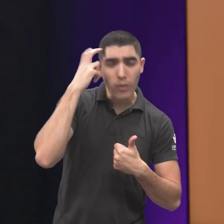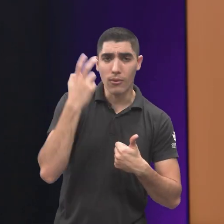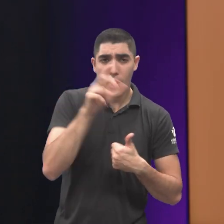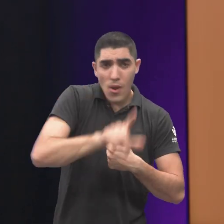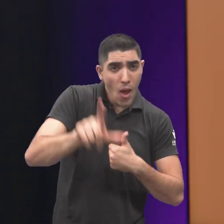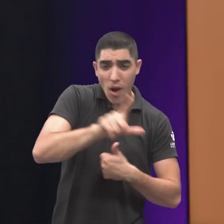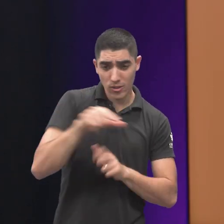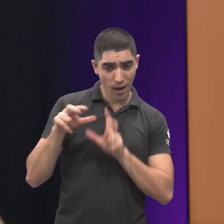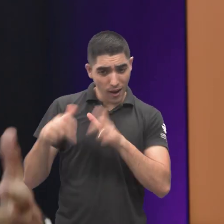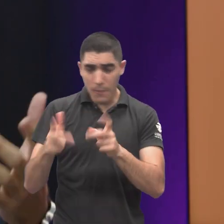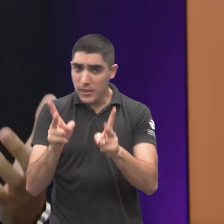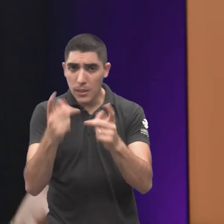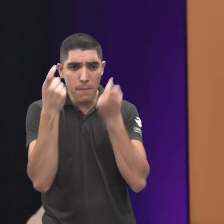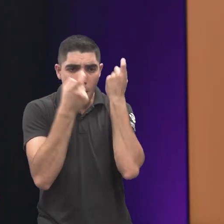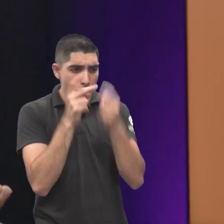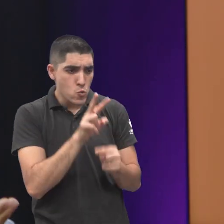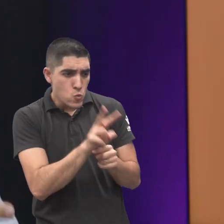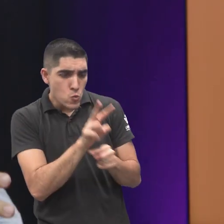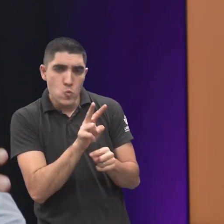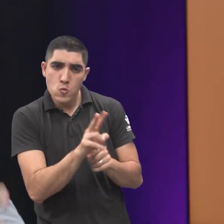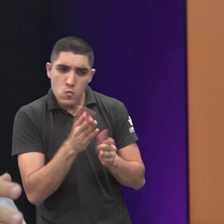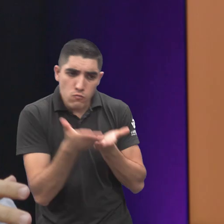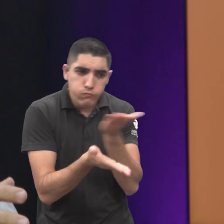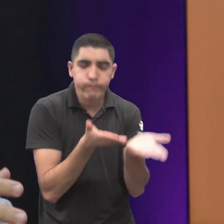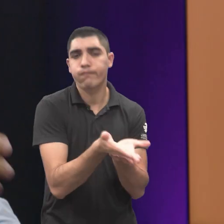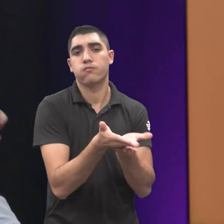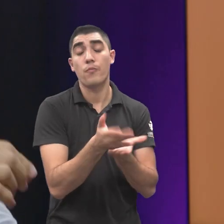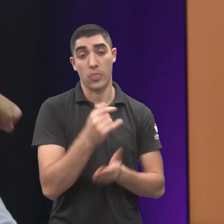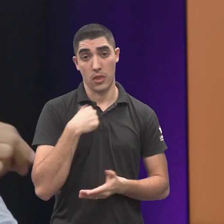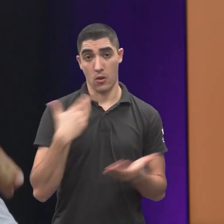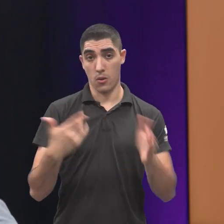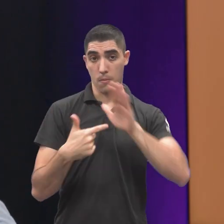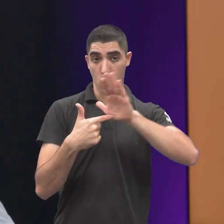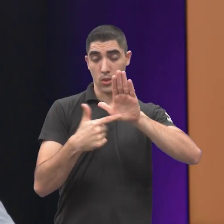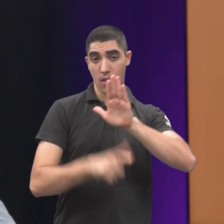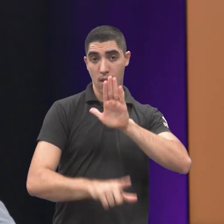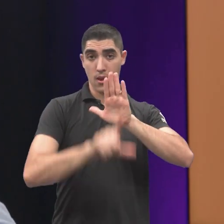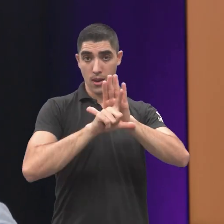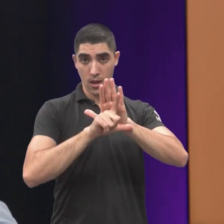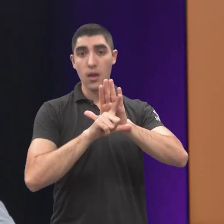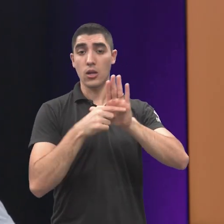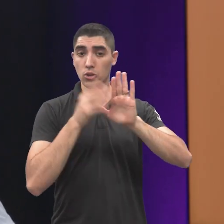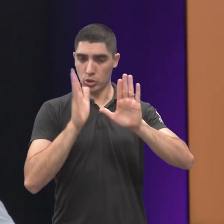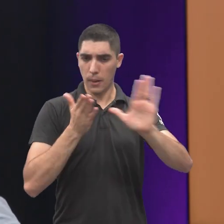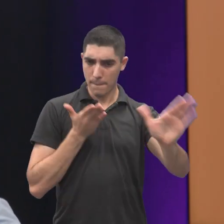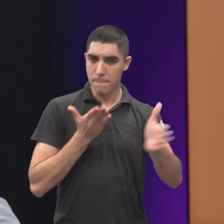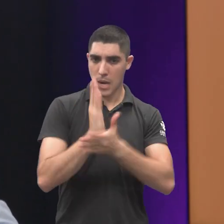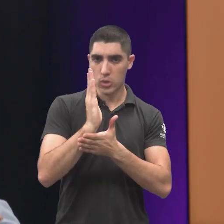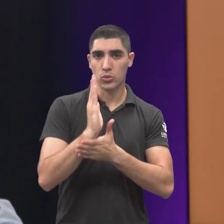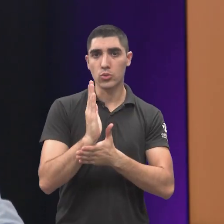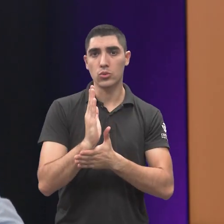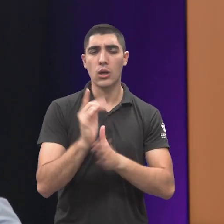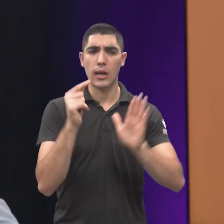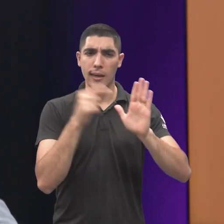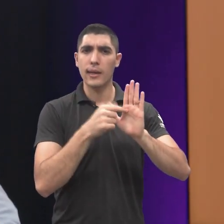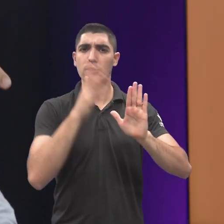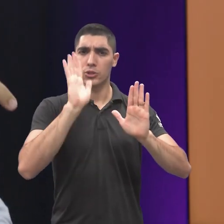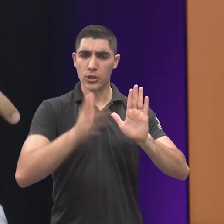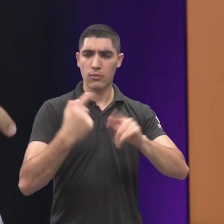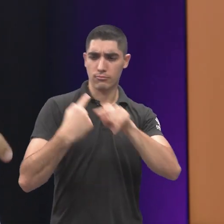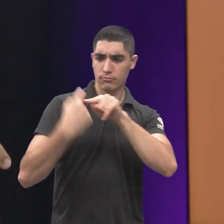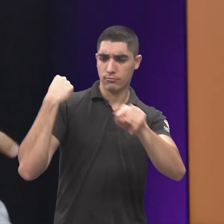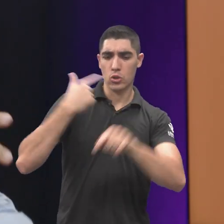prioridade para a Câmara. Com certeza. Eu queria trazer uma lei que tem um nome, que foi aprovada aqui na Câmara, ela foi até revista em 2018.